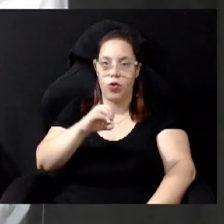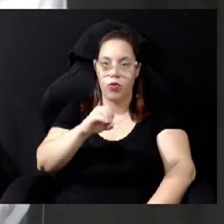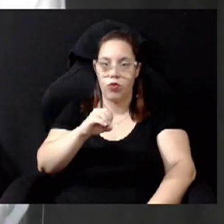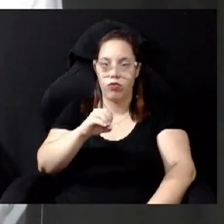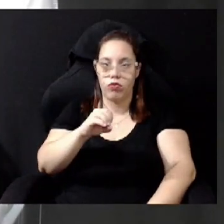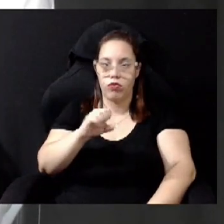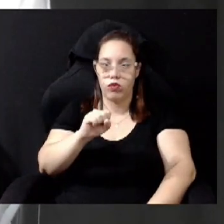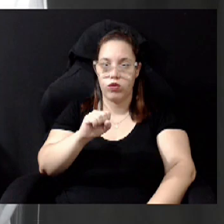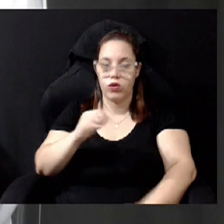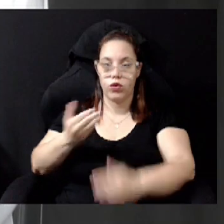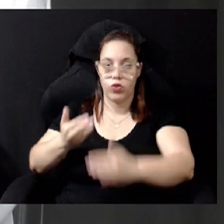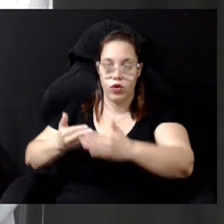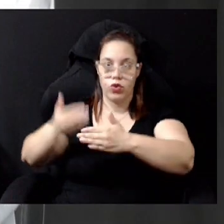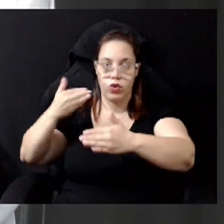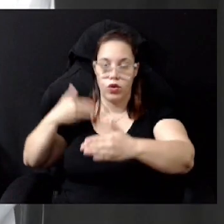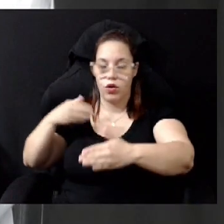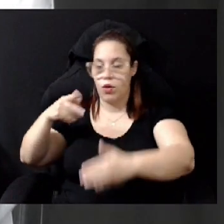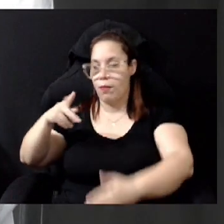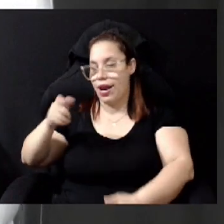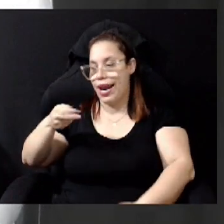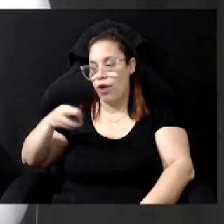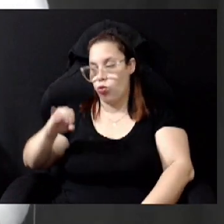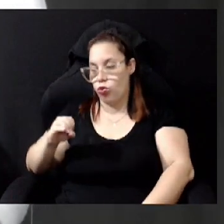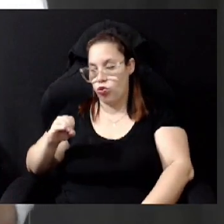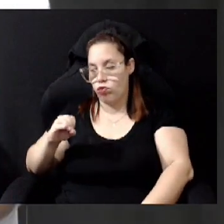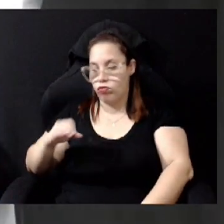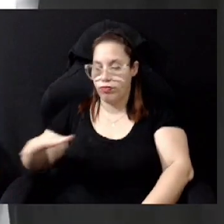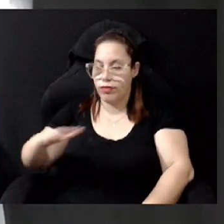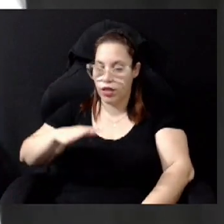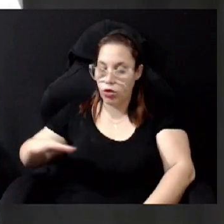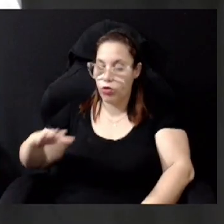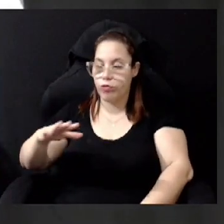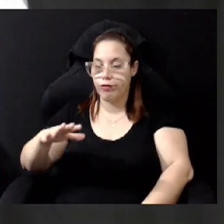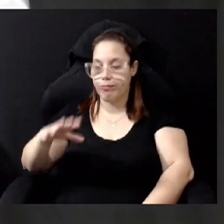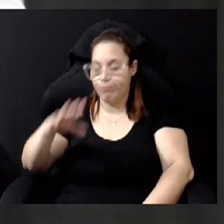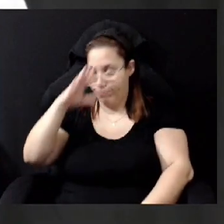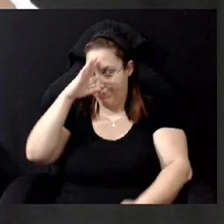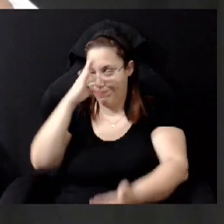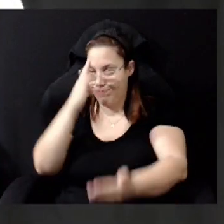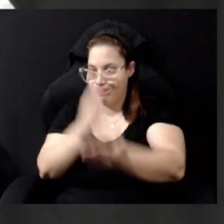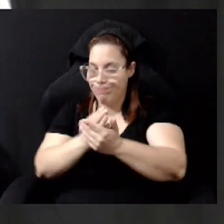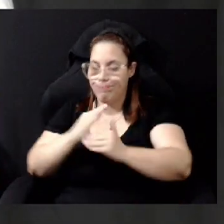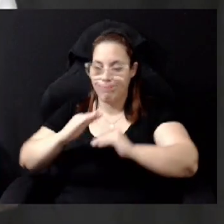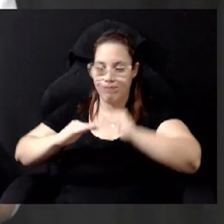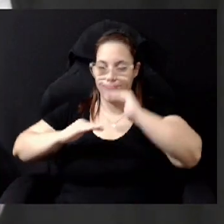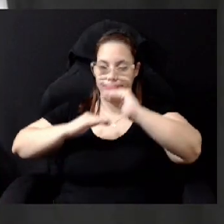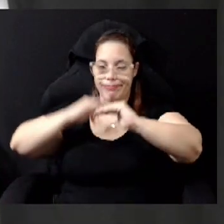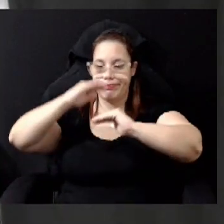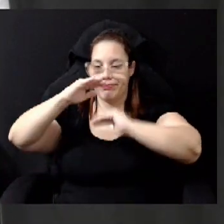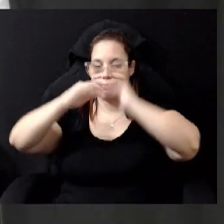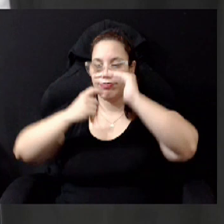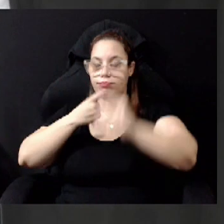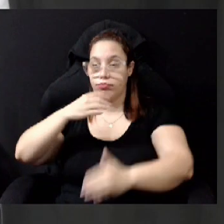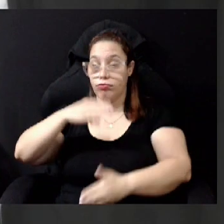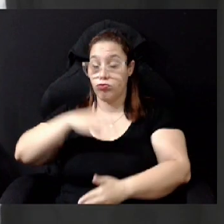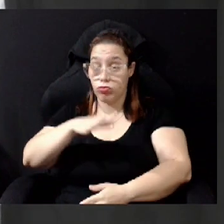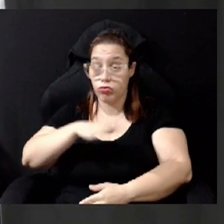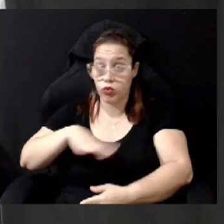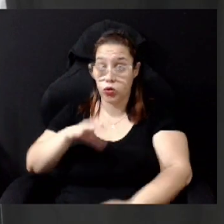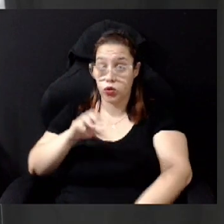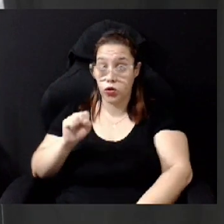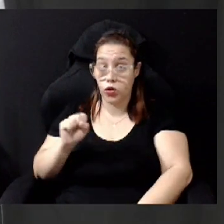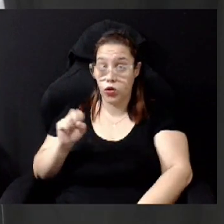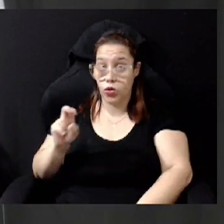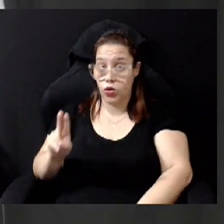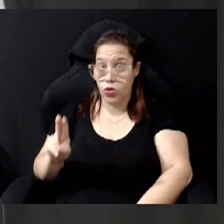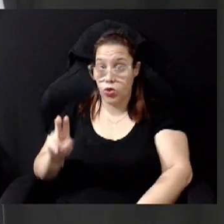Jardim Planalto, para todo aquele local. Então nós acreditamos que o desenvolvimento da cidade de Campinas na região sul e sudeste está